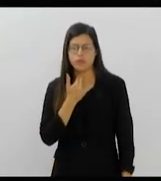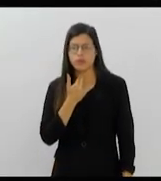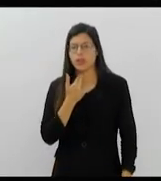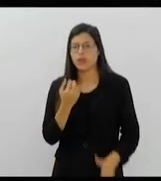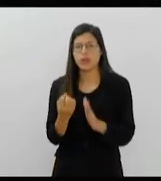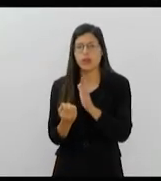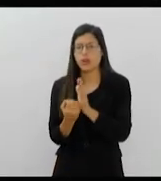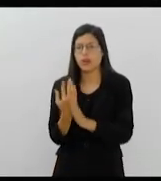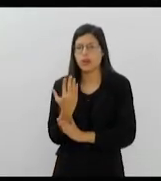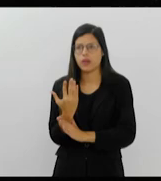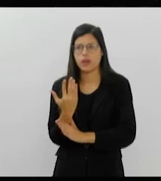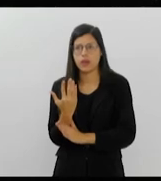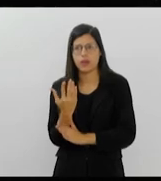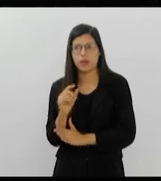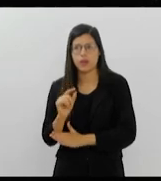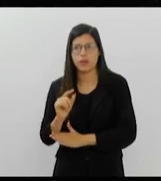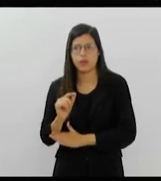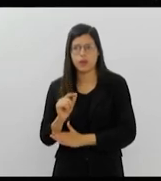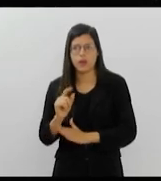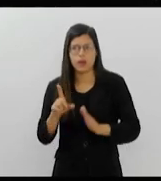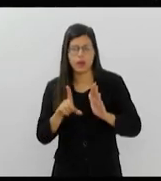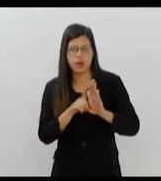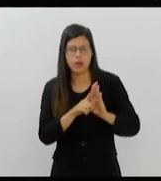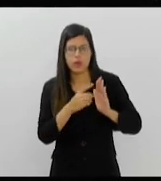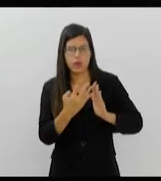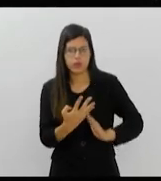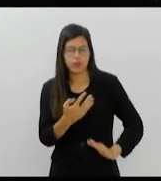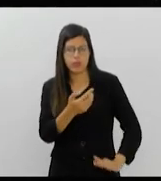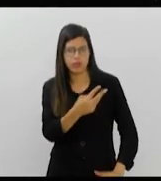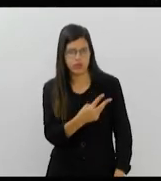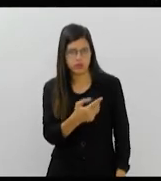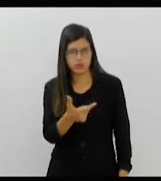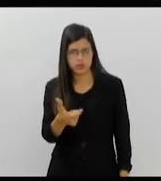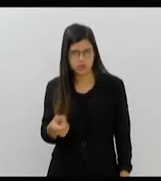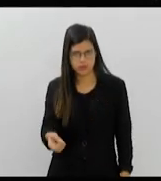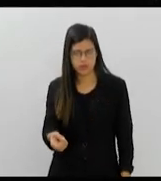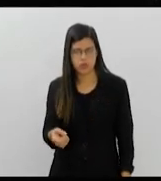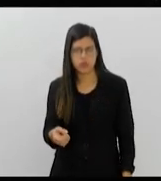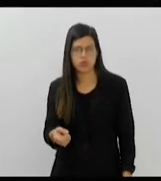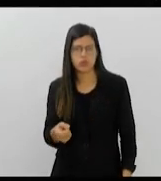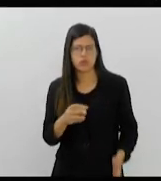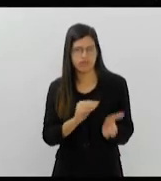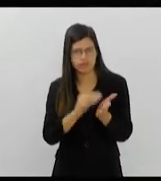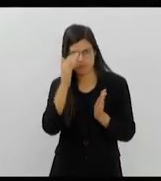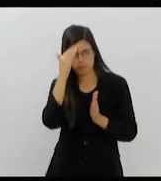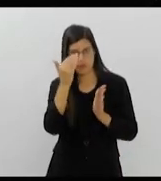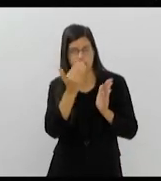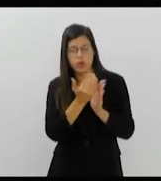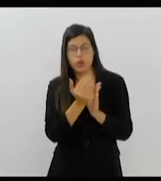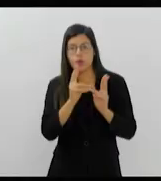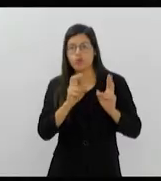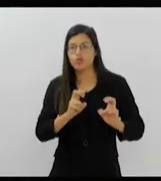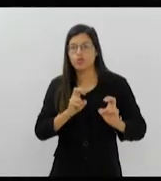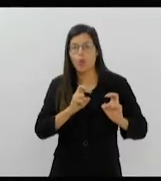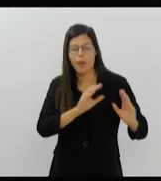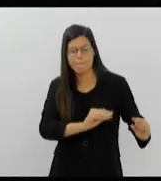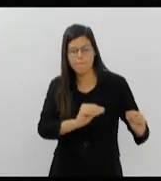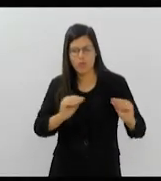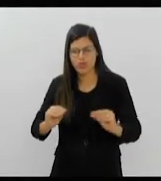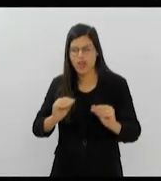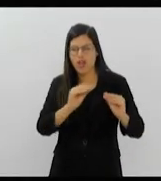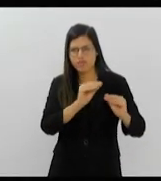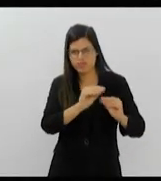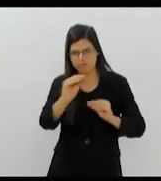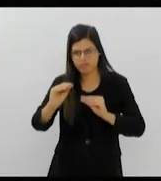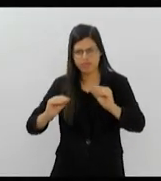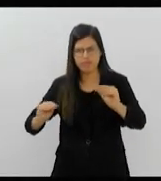inventaram, em desrespeito à Lei 4.320, essa questão do remanejamento. Você pega